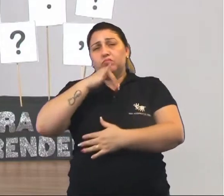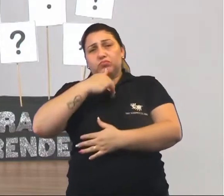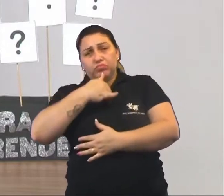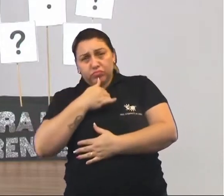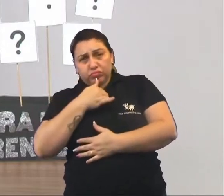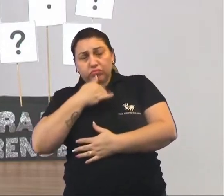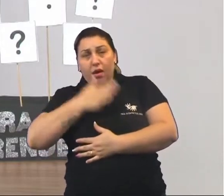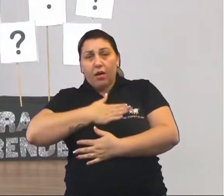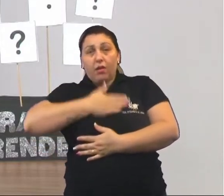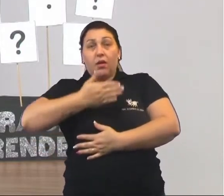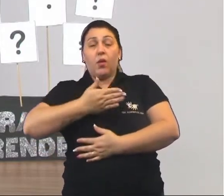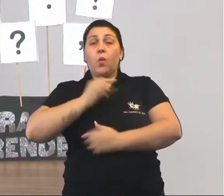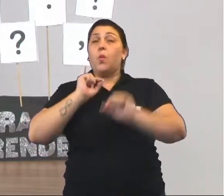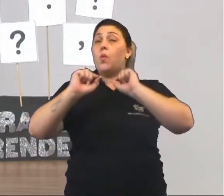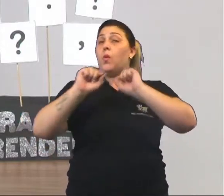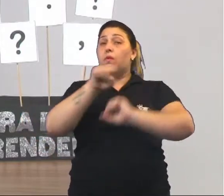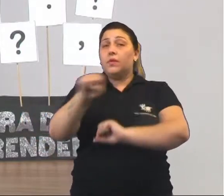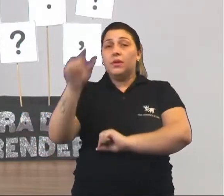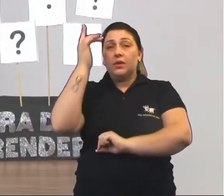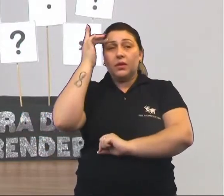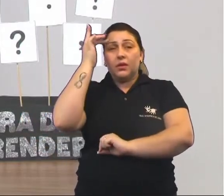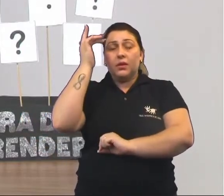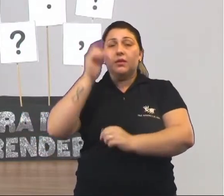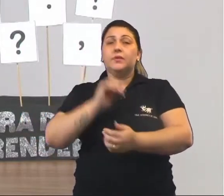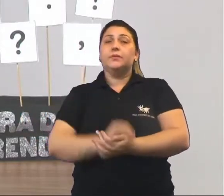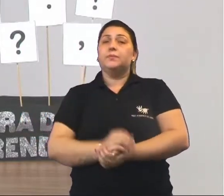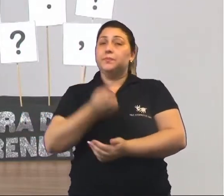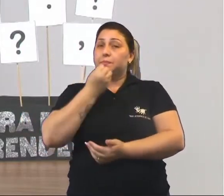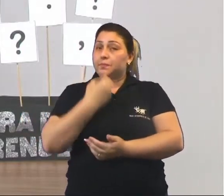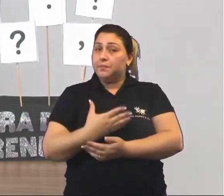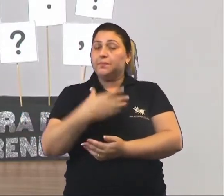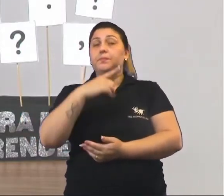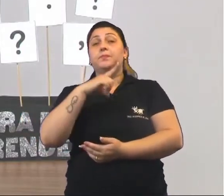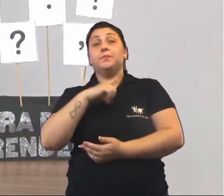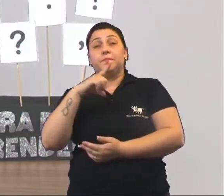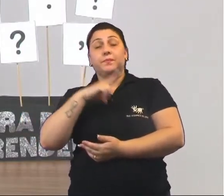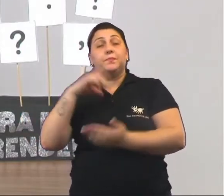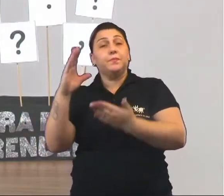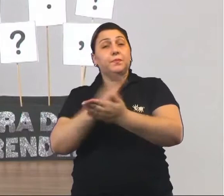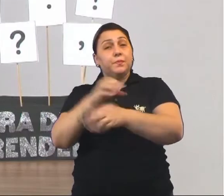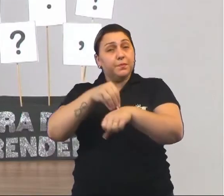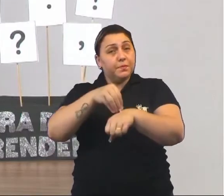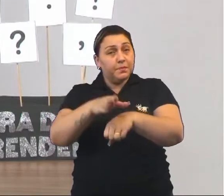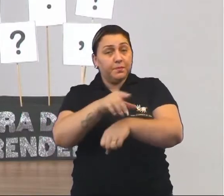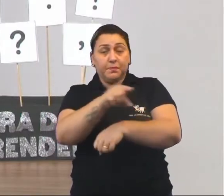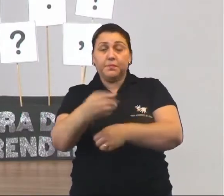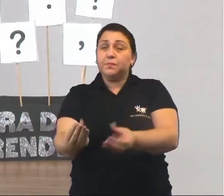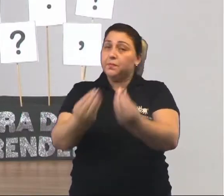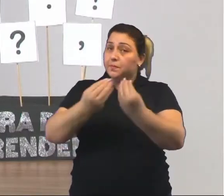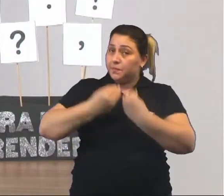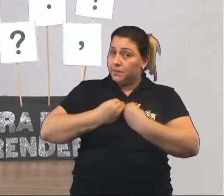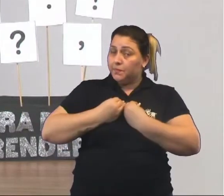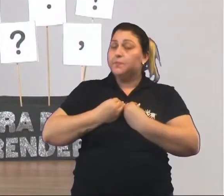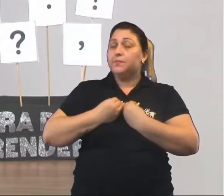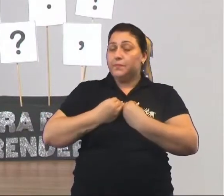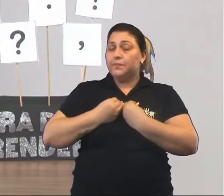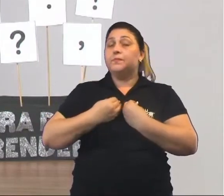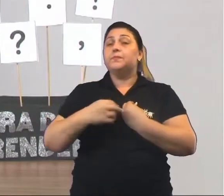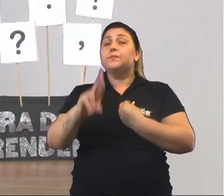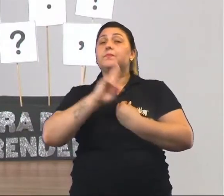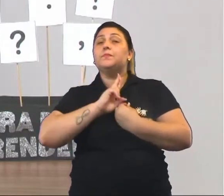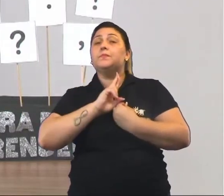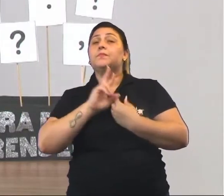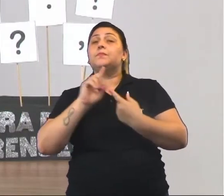de espanto? O que vocês acham? Bom, nós temos algumas dicas para nos dar essa resposta.